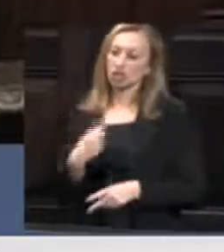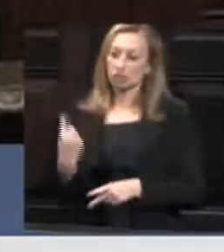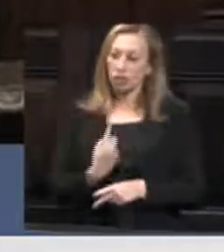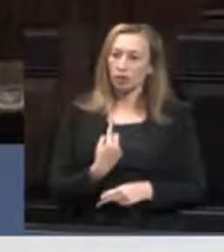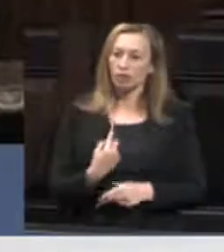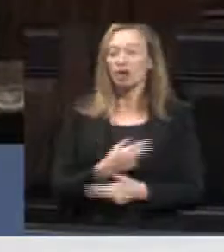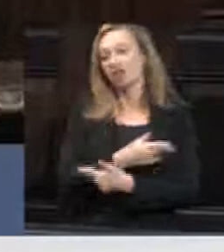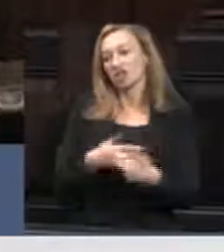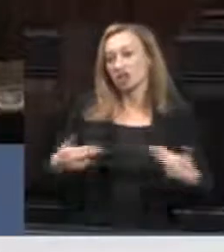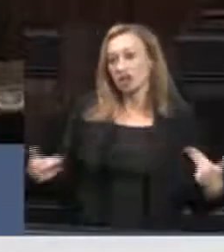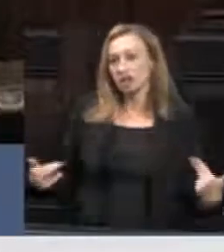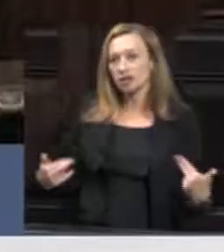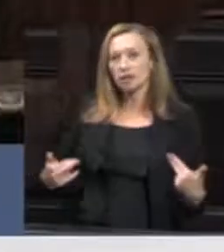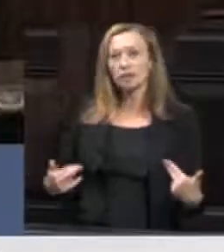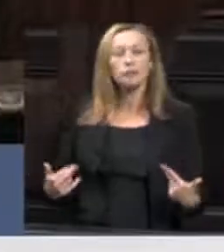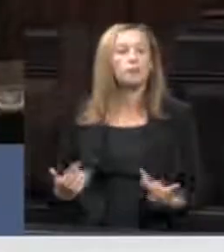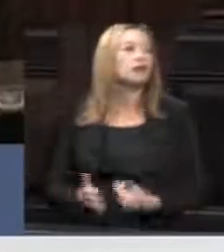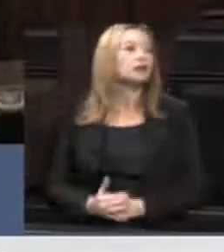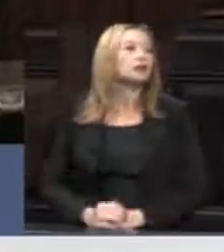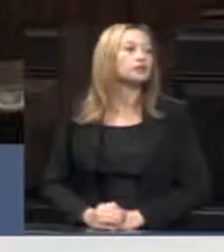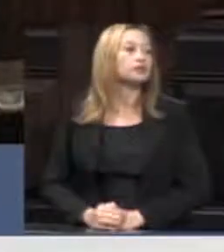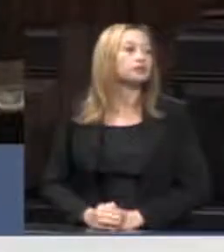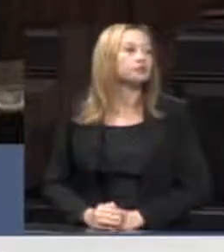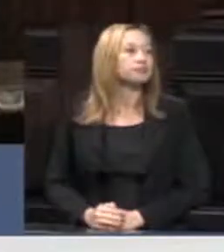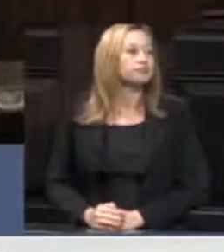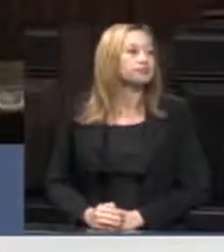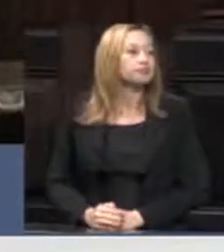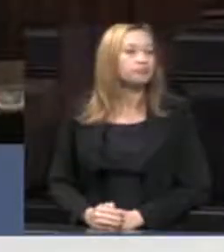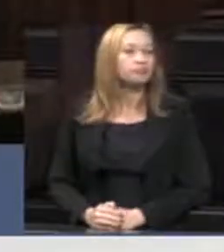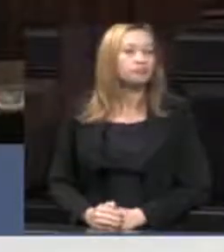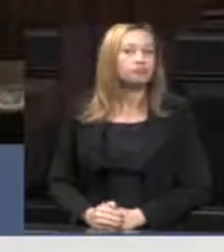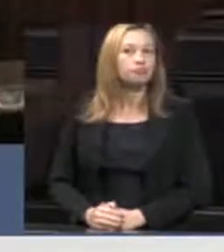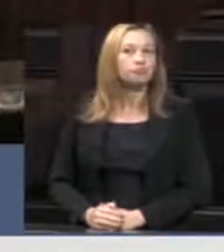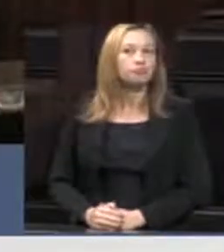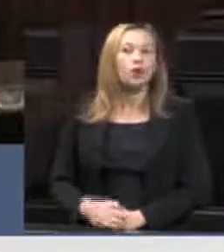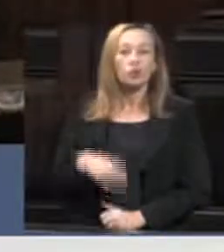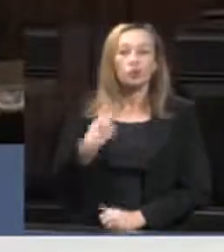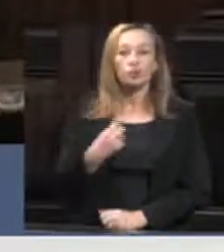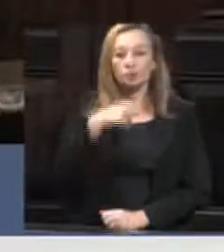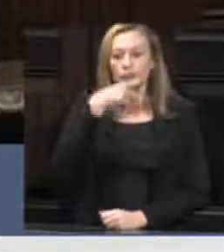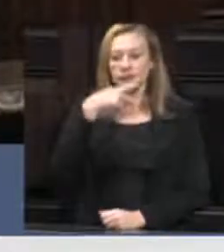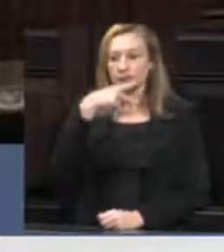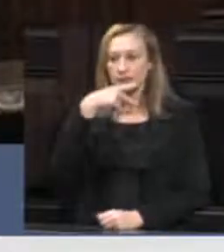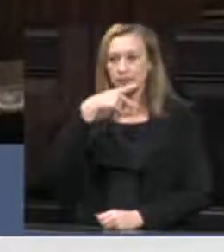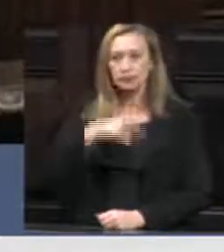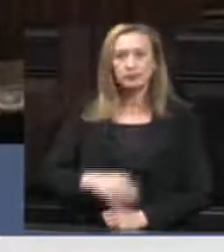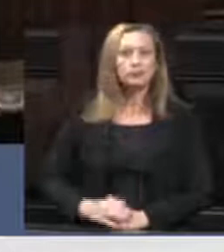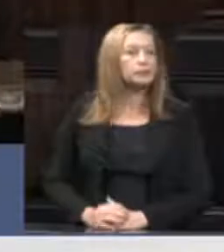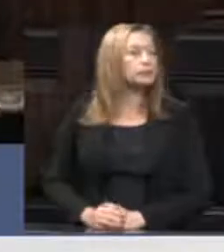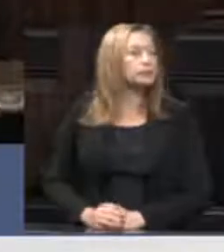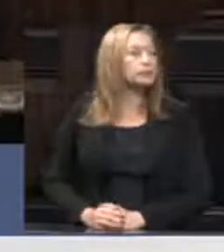Muitas vezes, e o tempo vai mostrar, um parlamentar